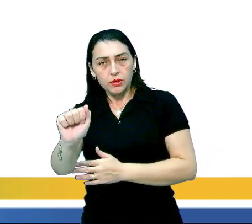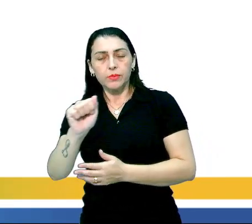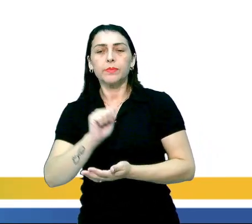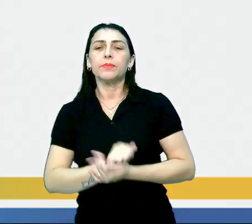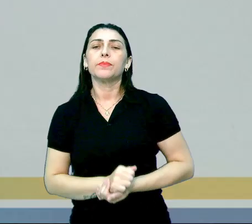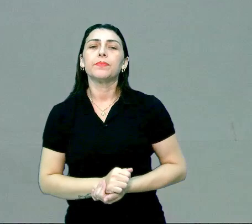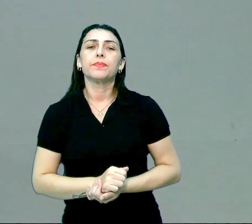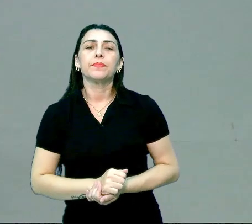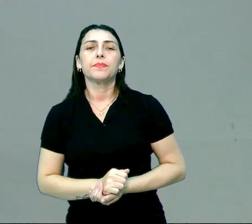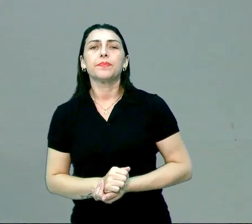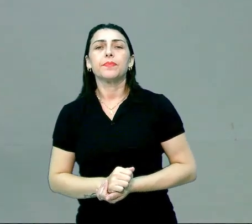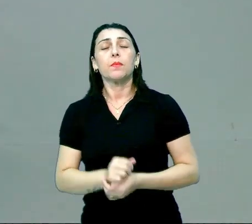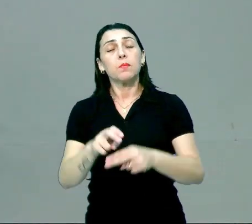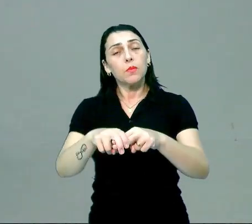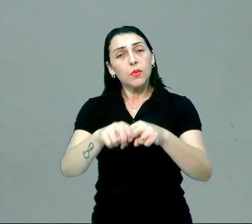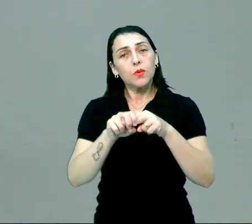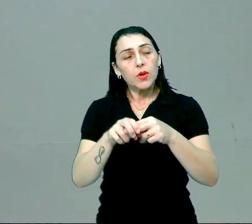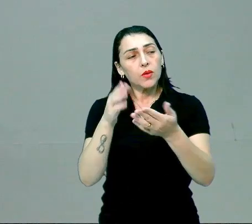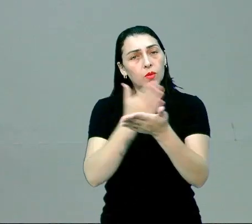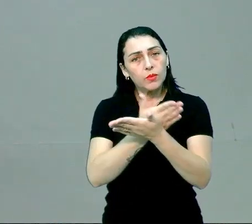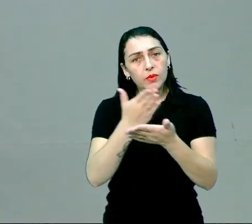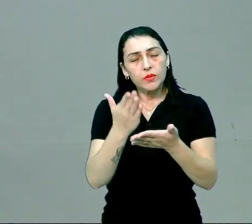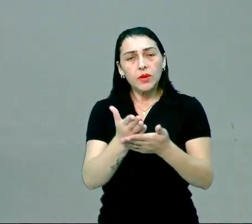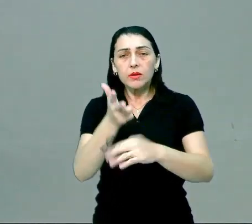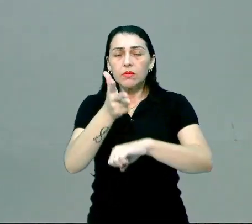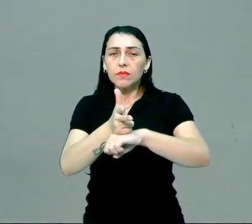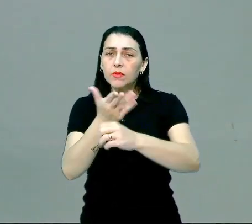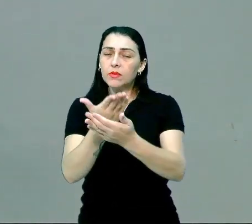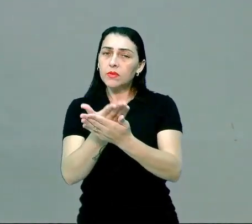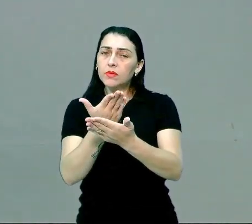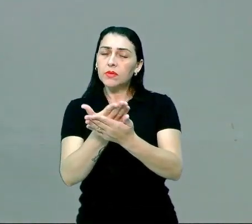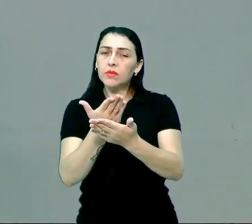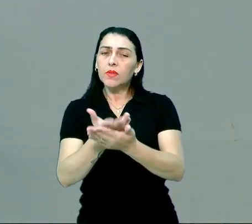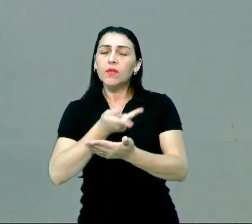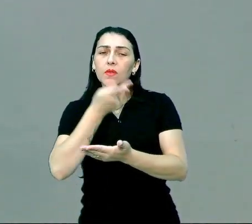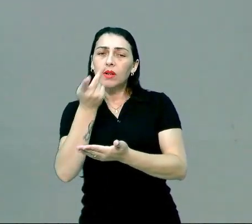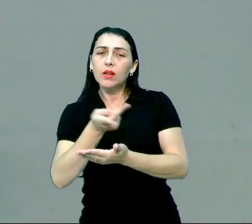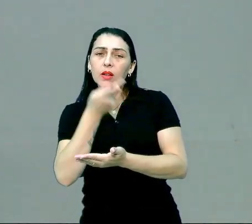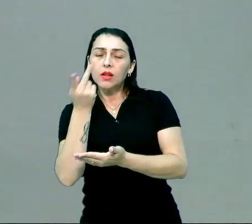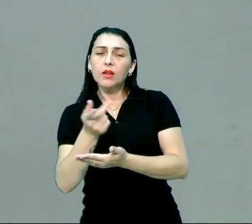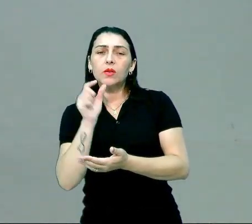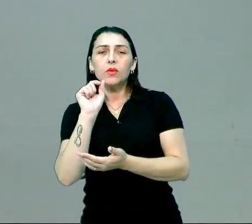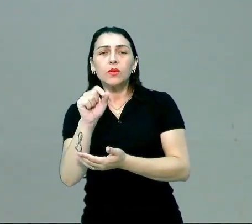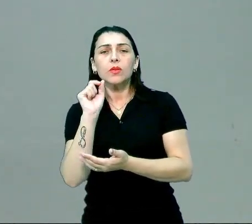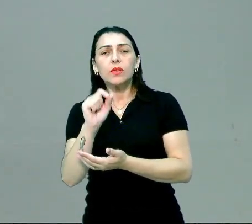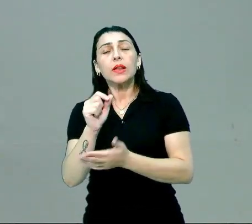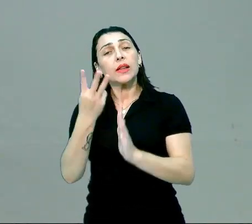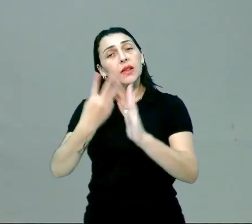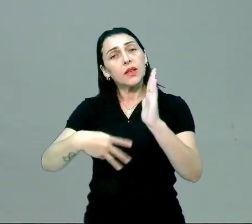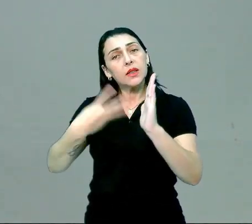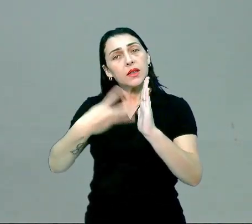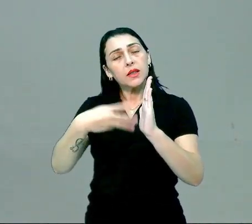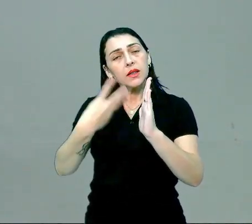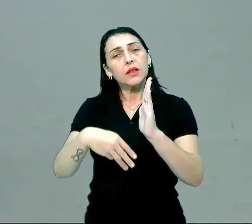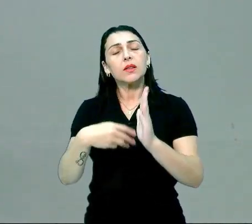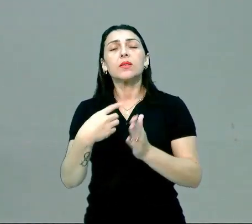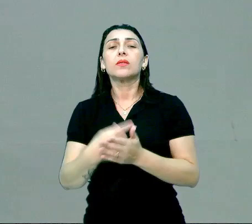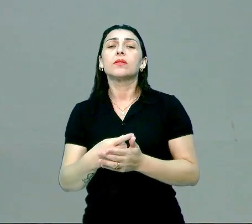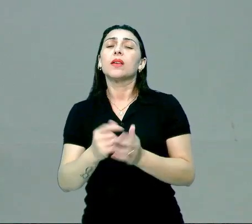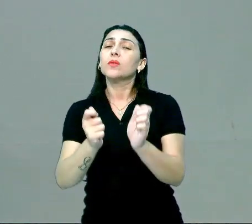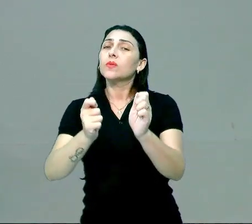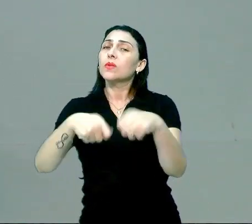taylorista-fordista, Então, por isso que eu iniciei esta videoaula tratando um pouco a respeito da terceirização,